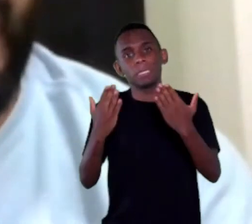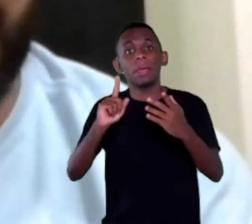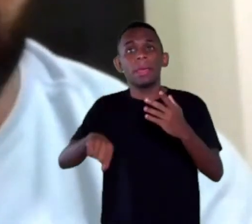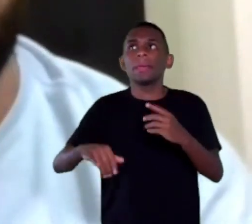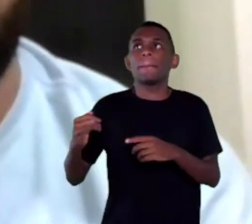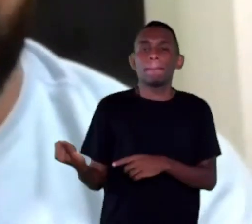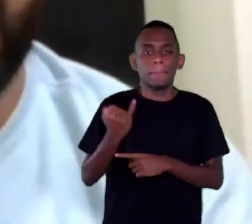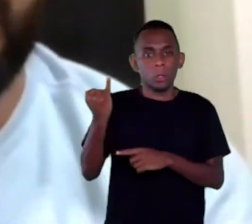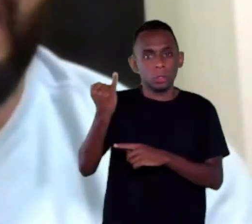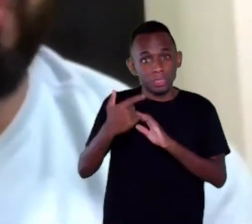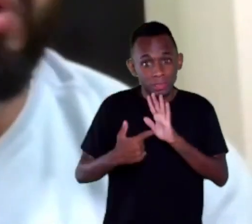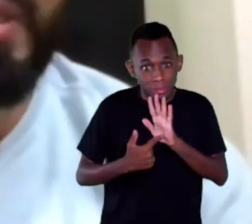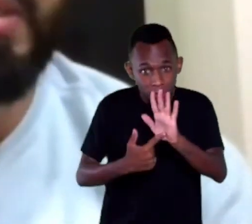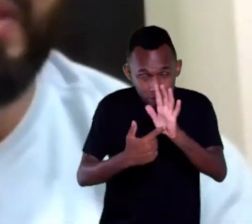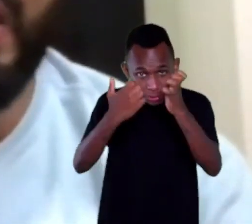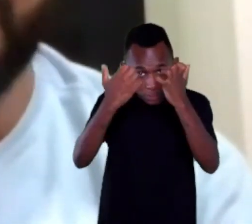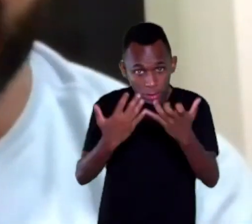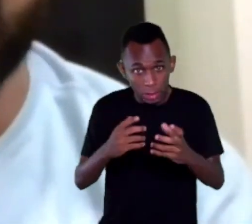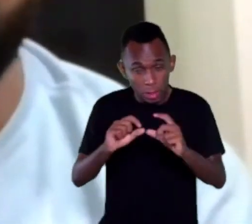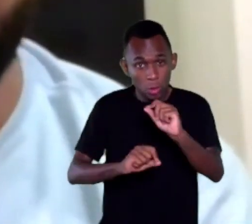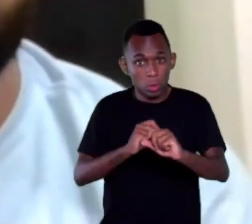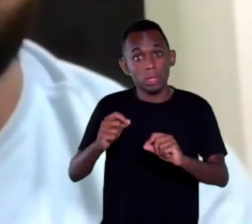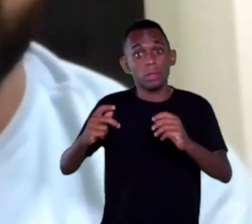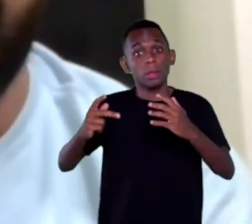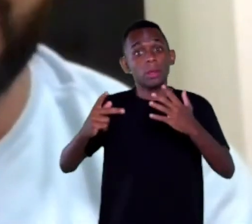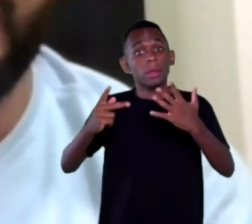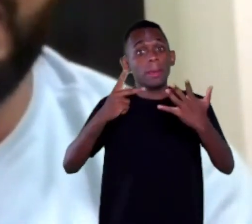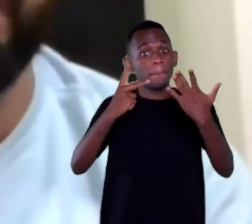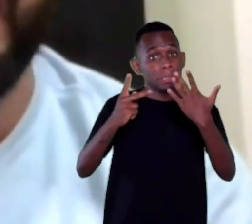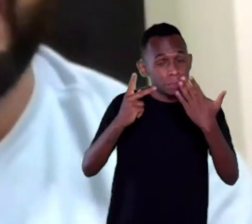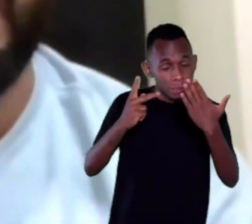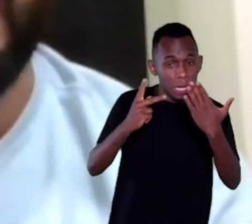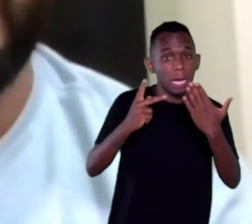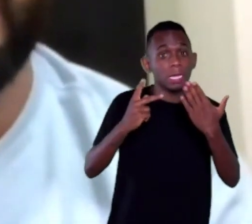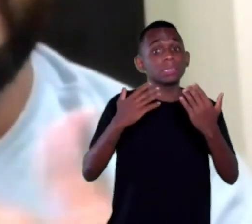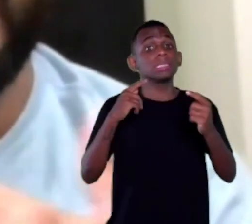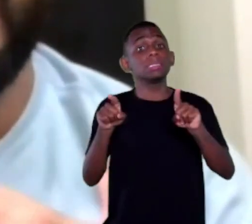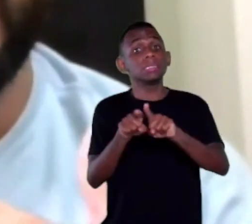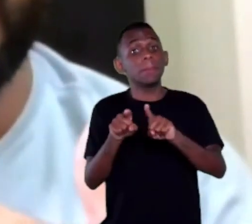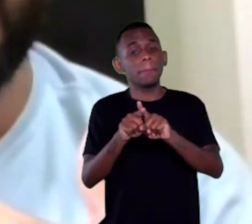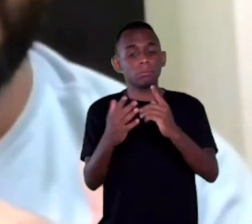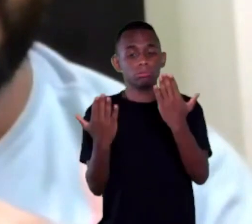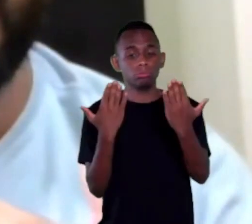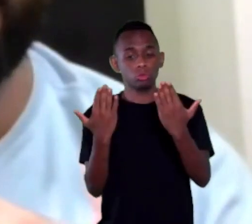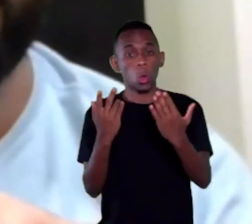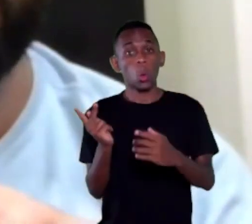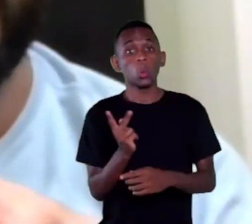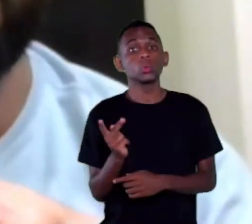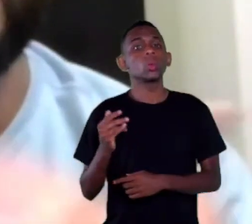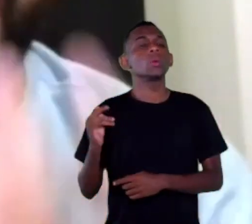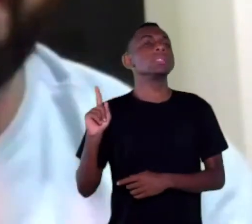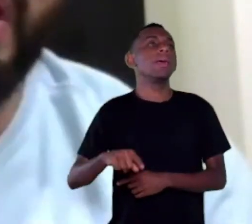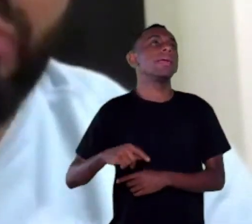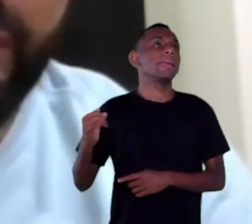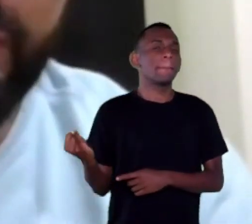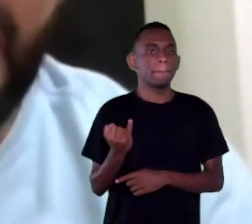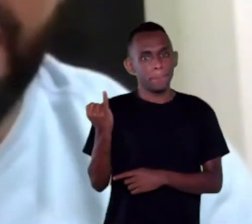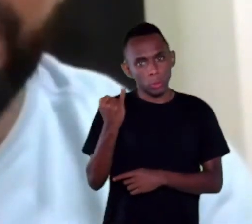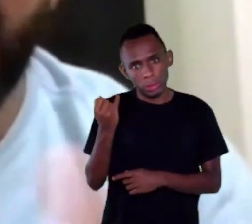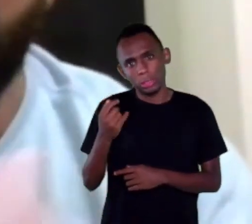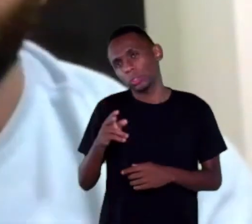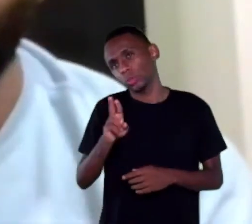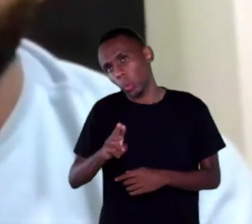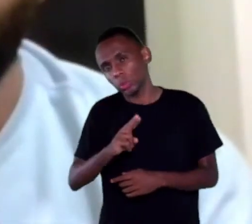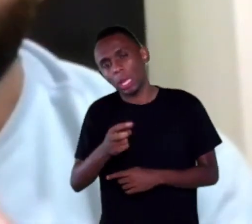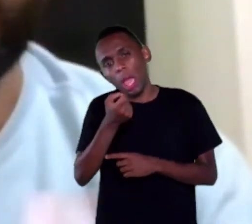que psiquiatra, ele tem a importância dele, mas a parte da psiquiatria, ele é para medicamento,